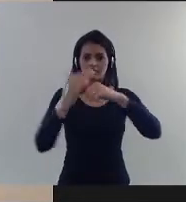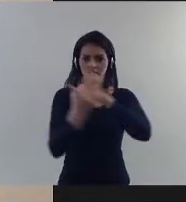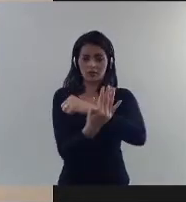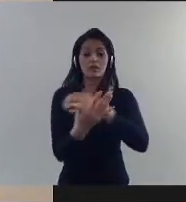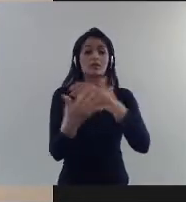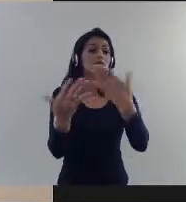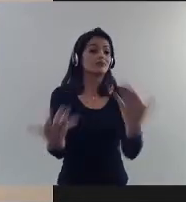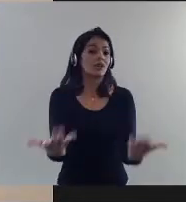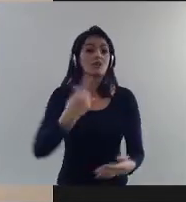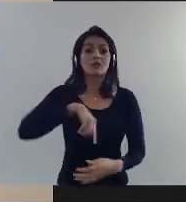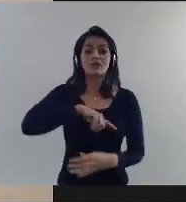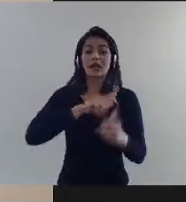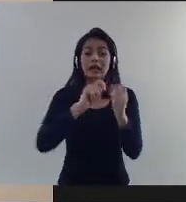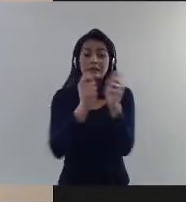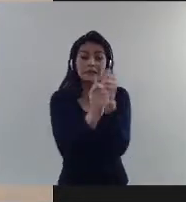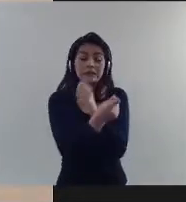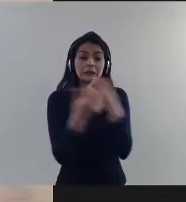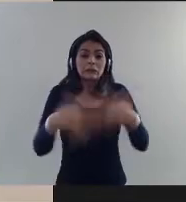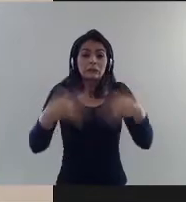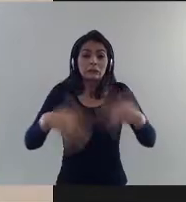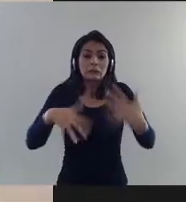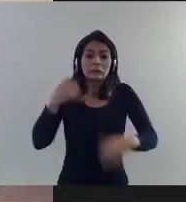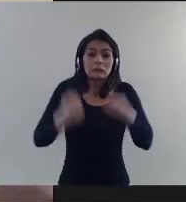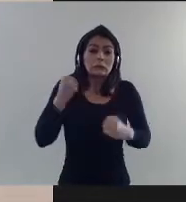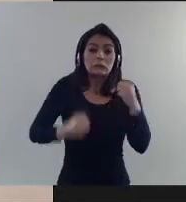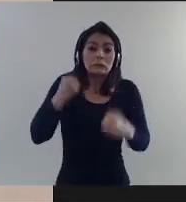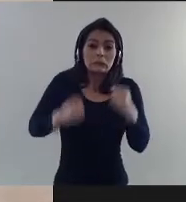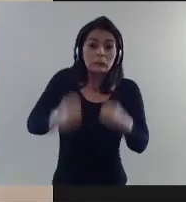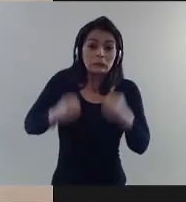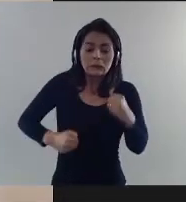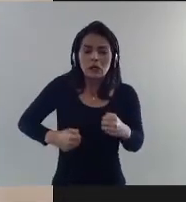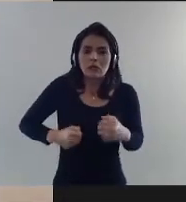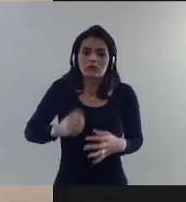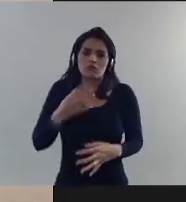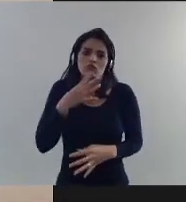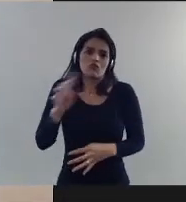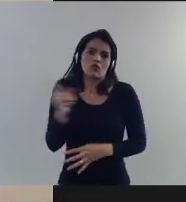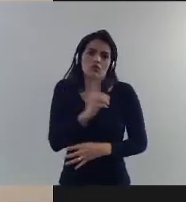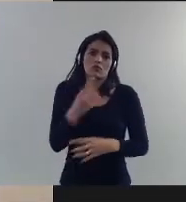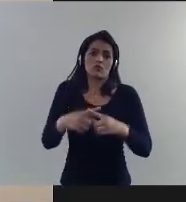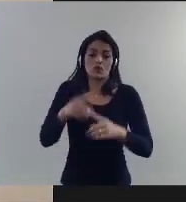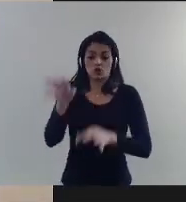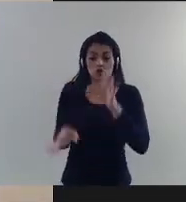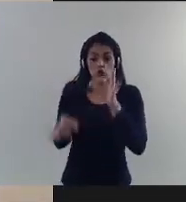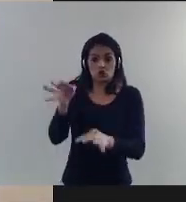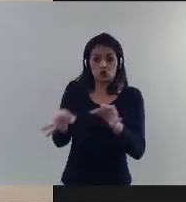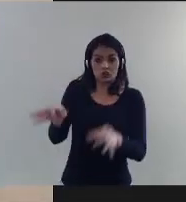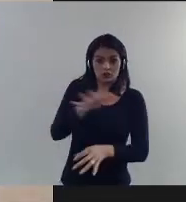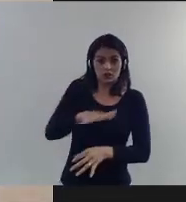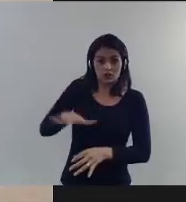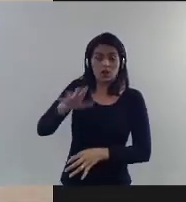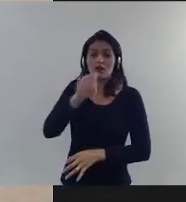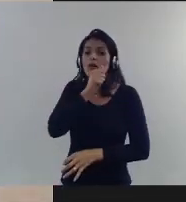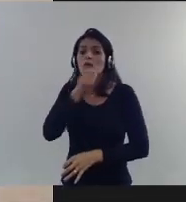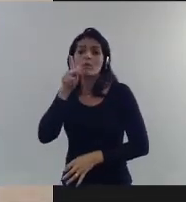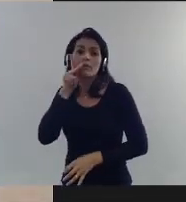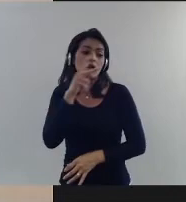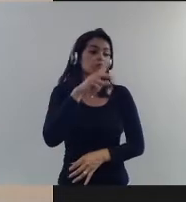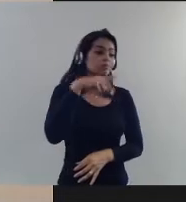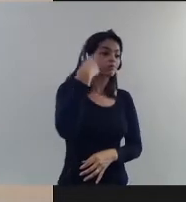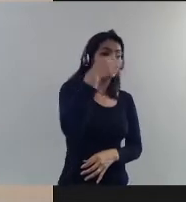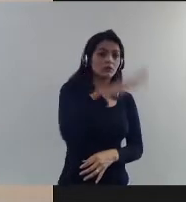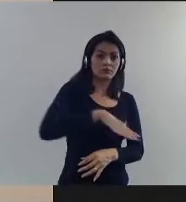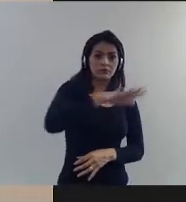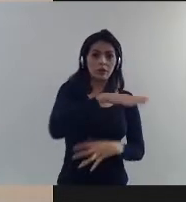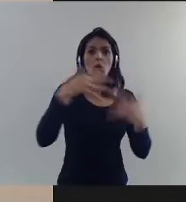Então, nós tivemos que correr contra o tempo, porque tanto a Justiça do Estado do Amapá quanto os advogados aqui do nosso